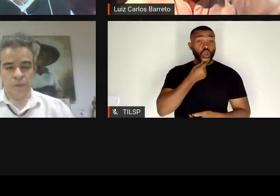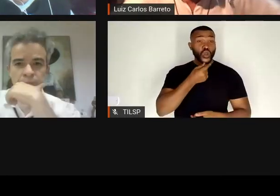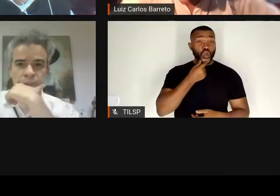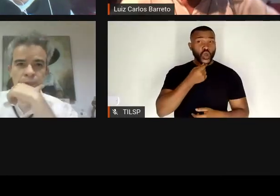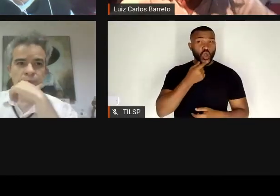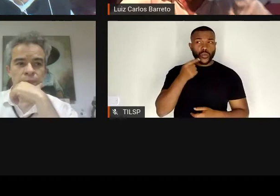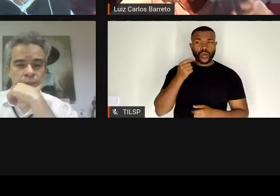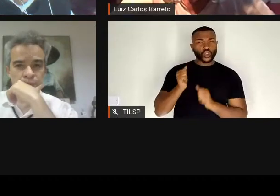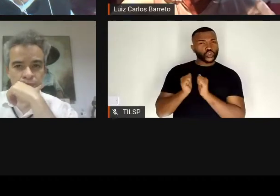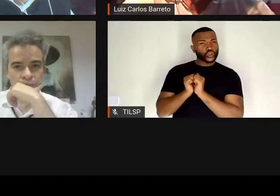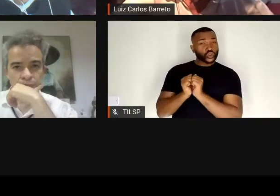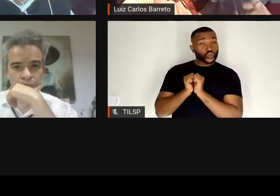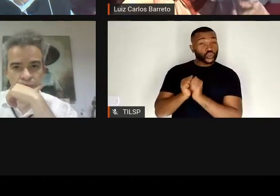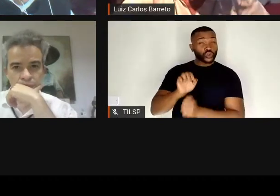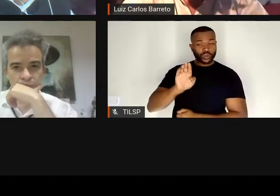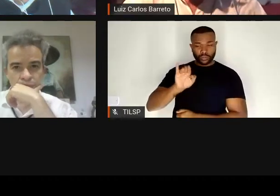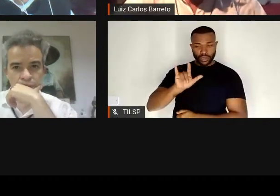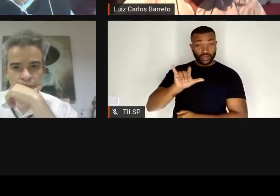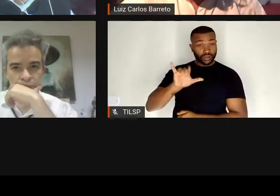com Balalaika.